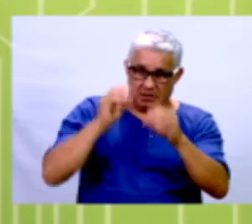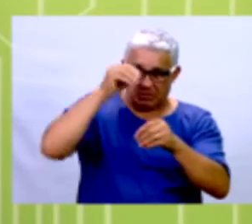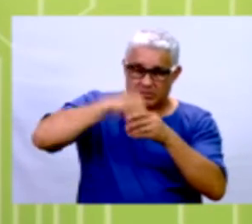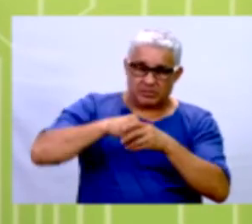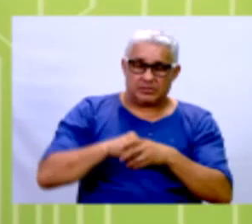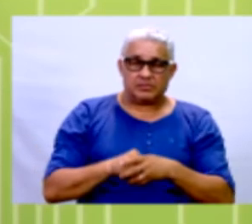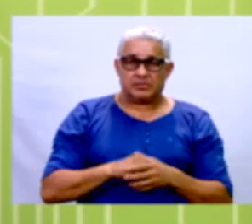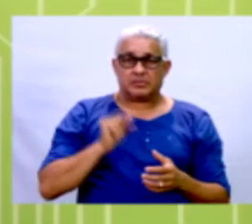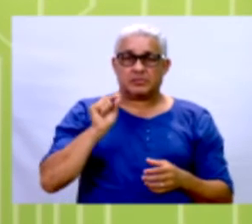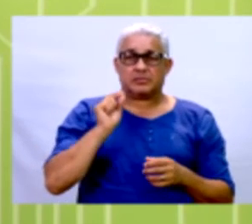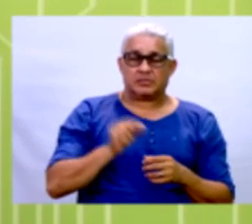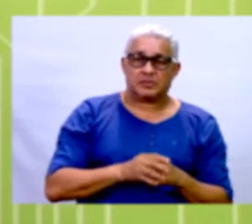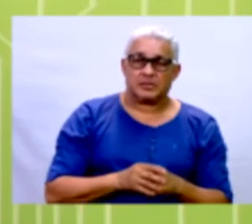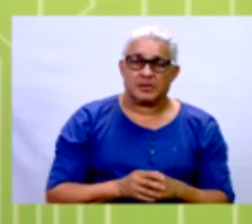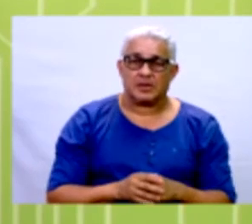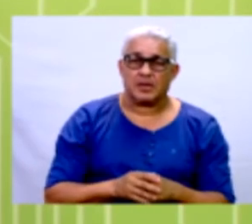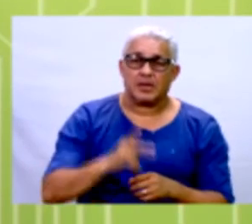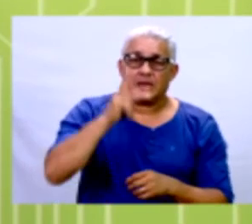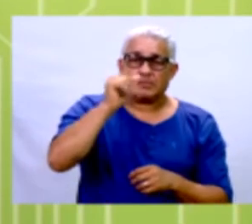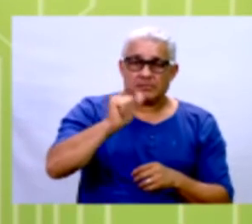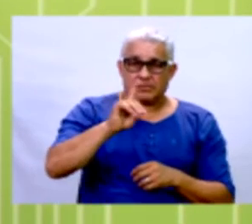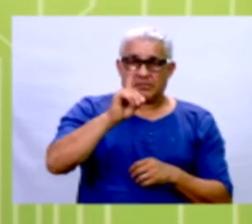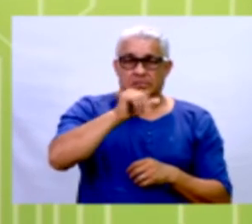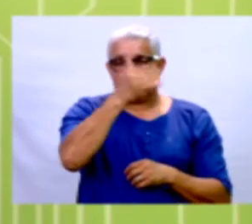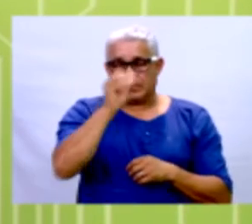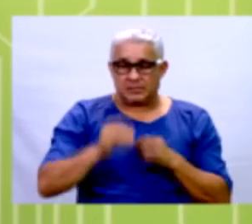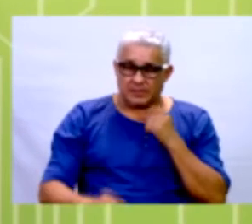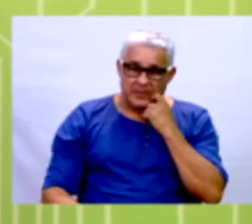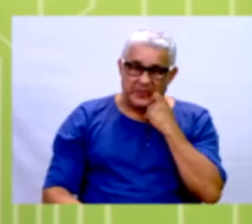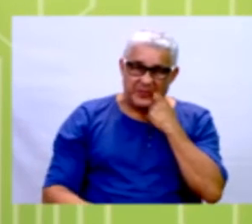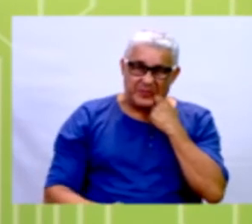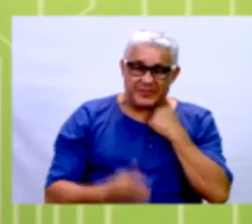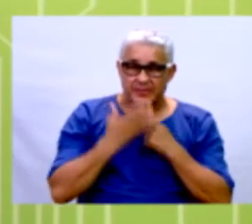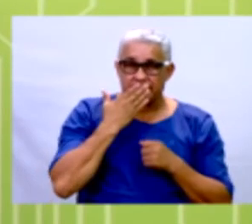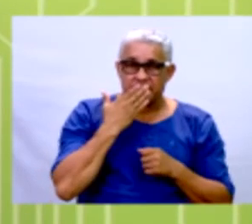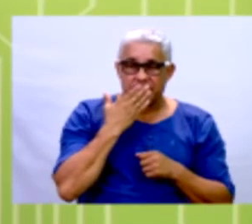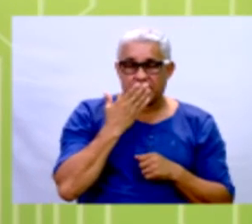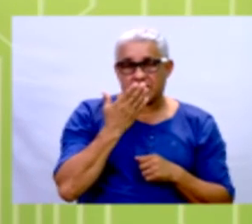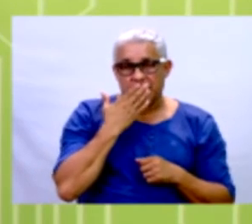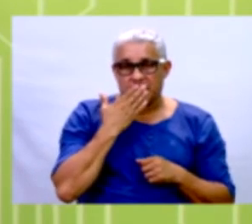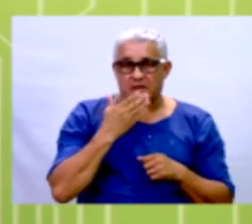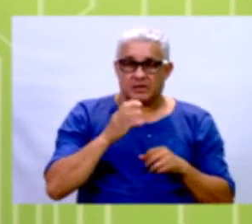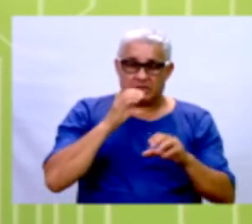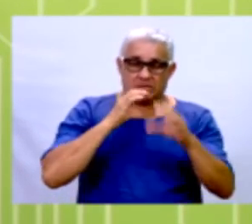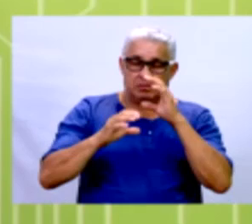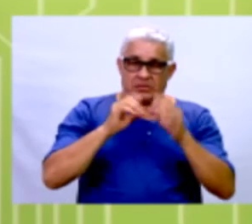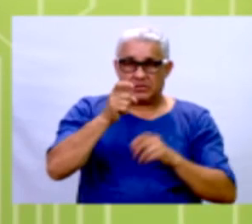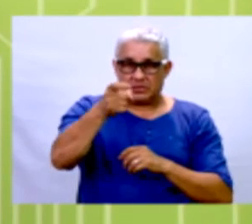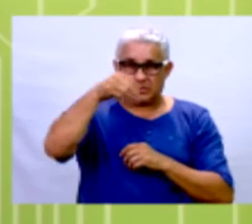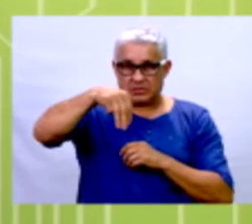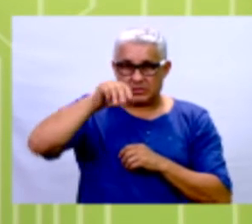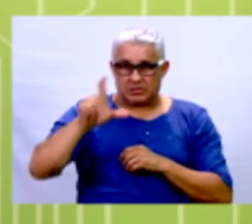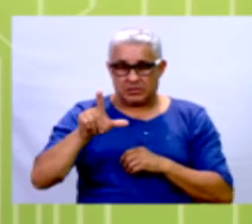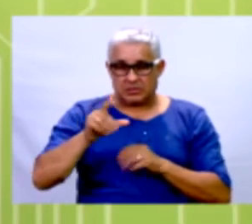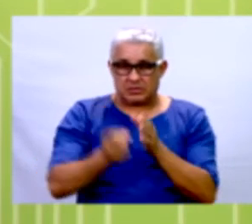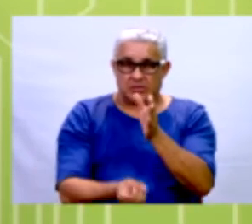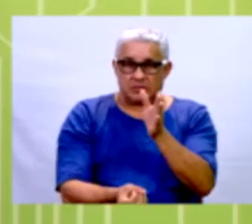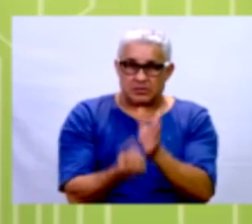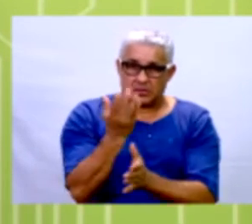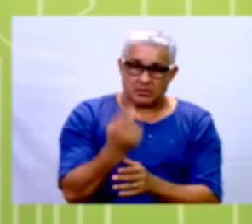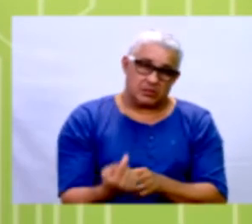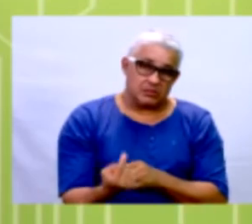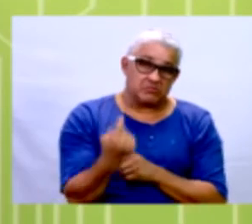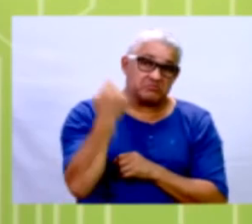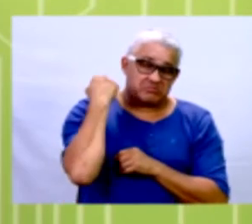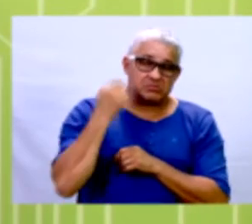foi instituído um padrão para esse formato de comunicação, né? E o XML, ele surgiu já há algum tempo, né,